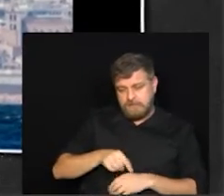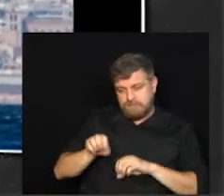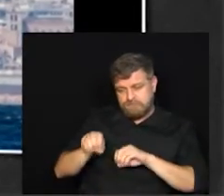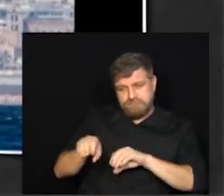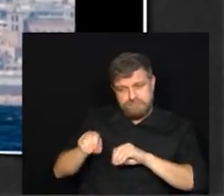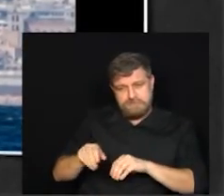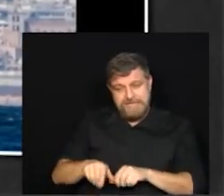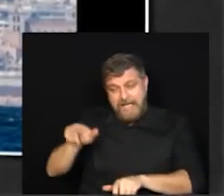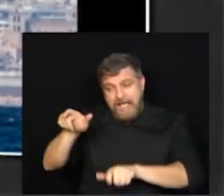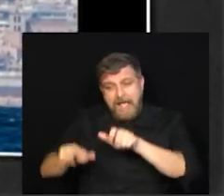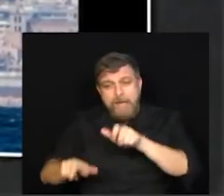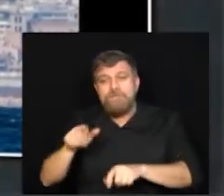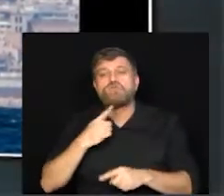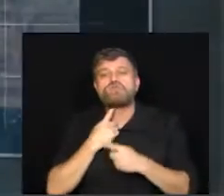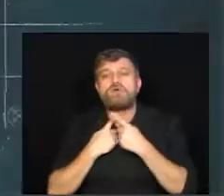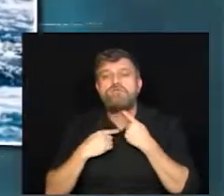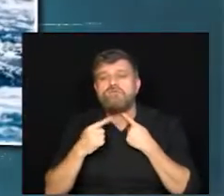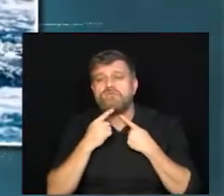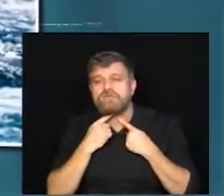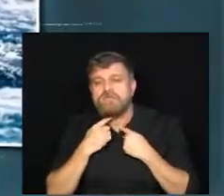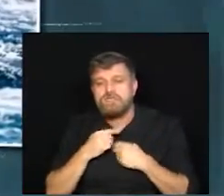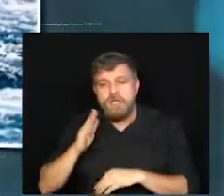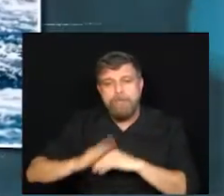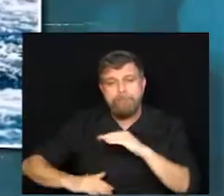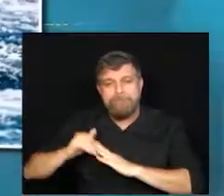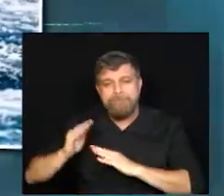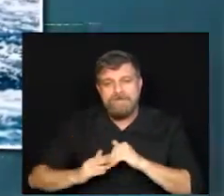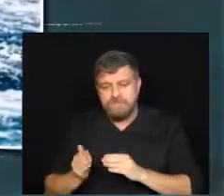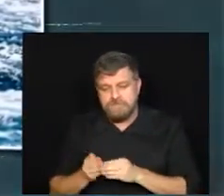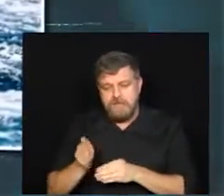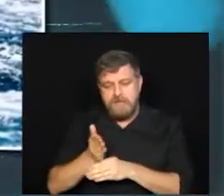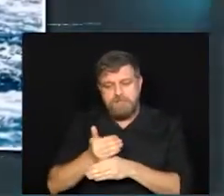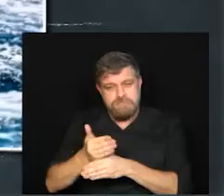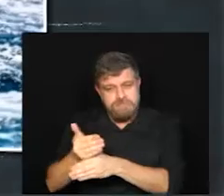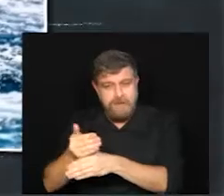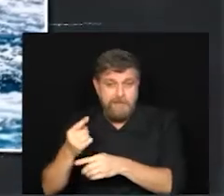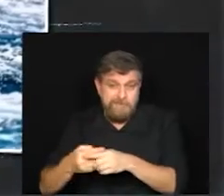as pessoas a velejar, já que ele tem este alto custo?